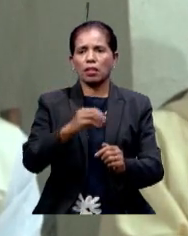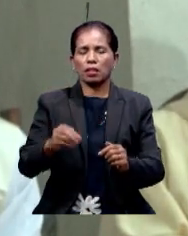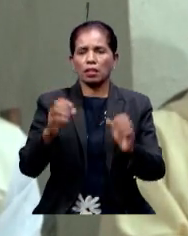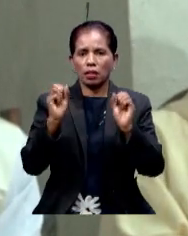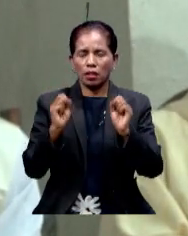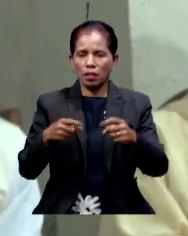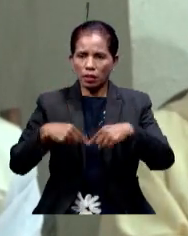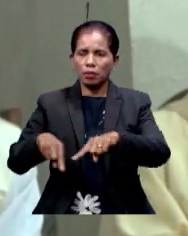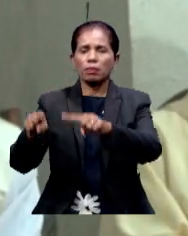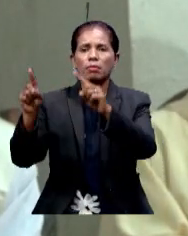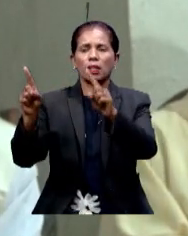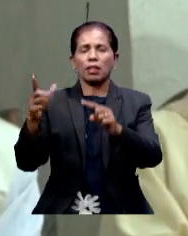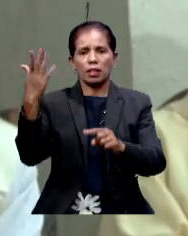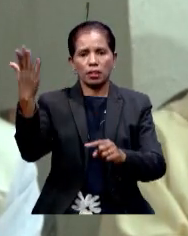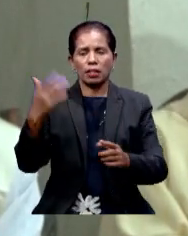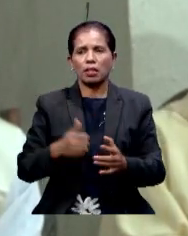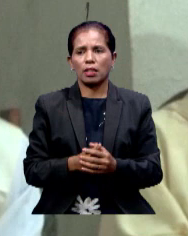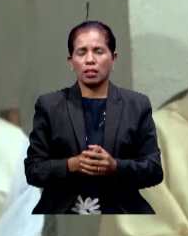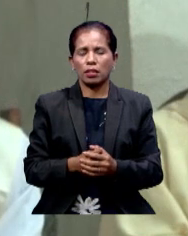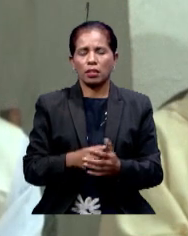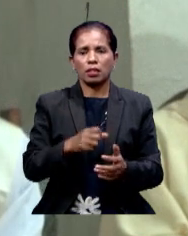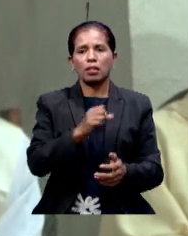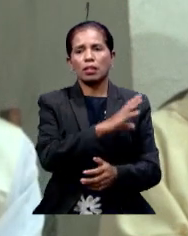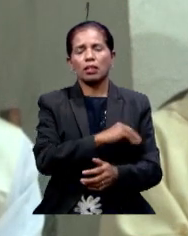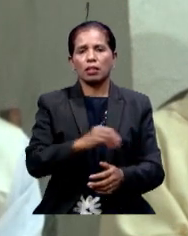a Dubai e a Soibada.